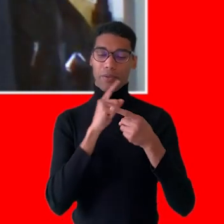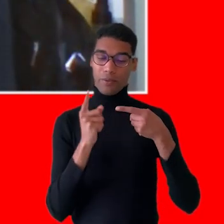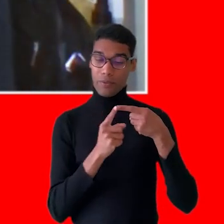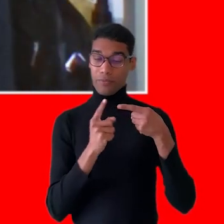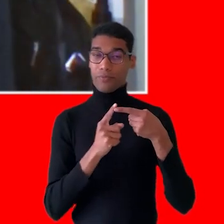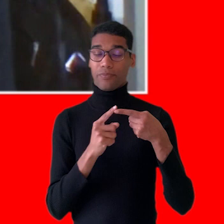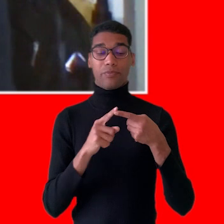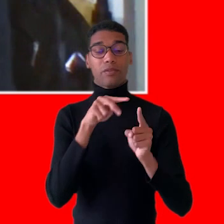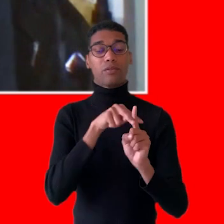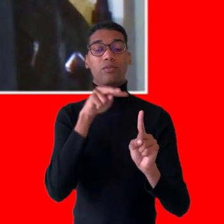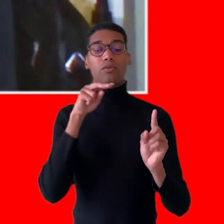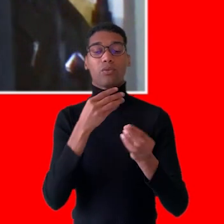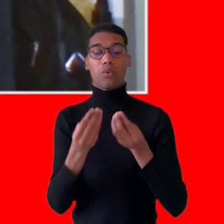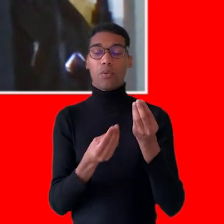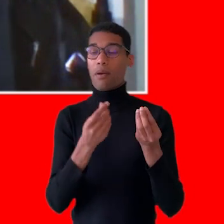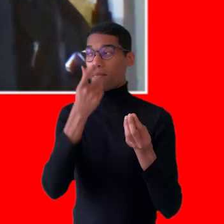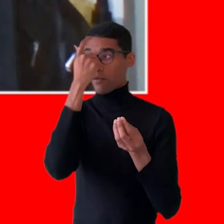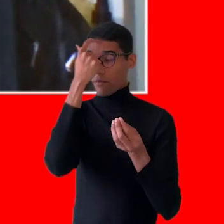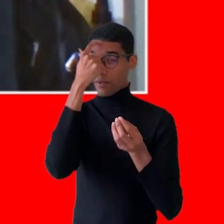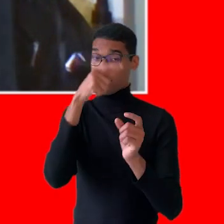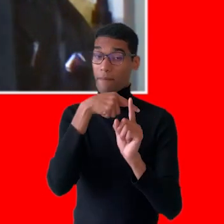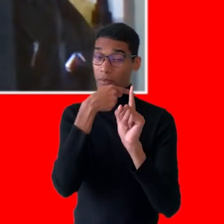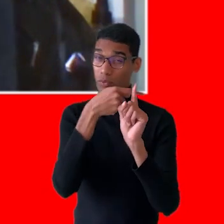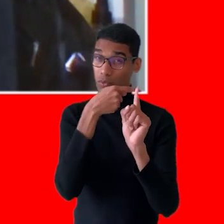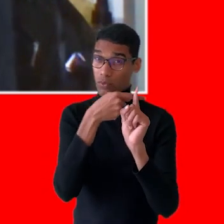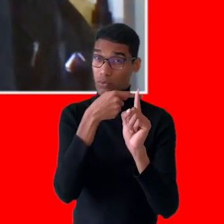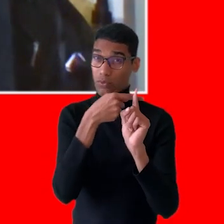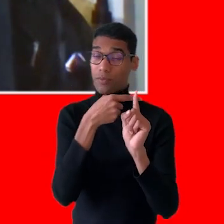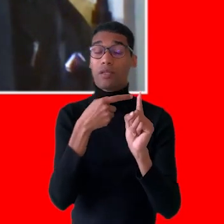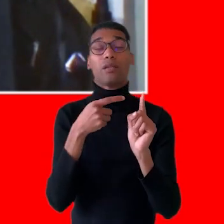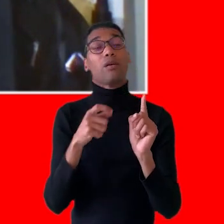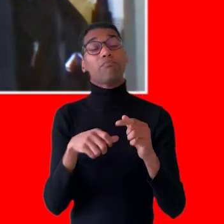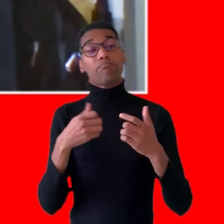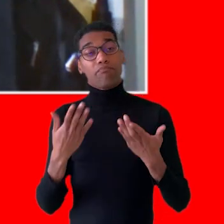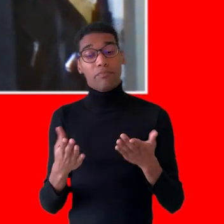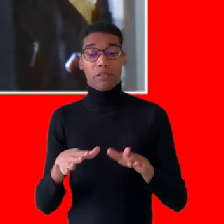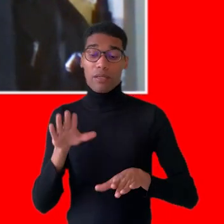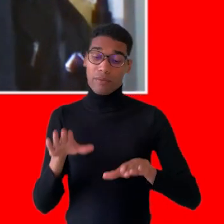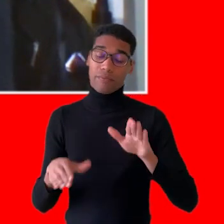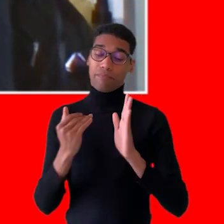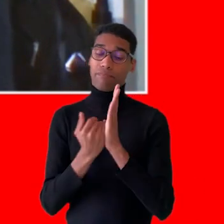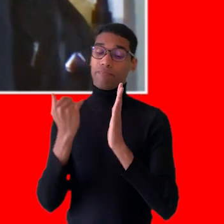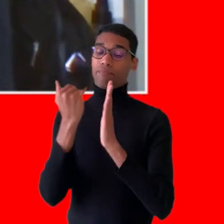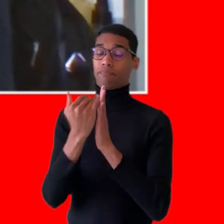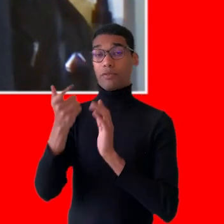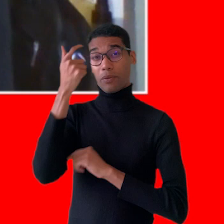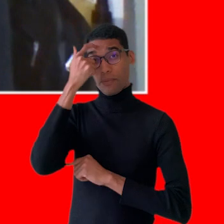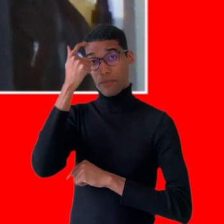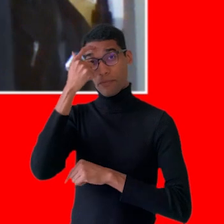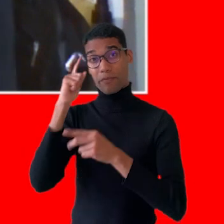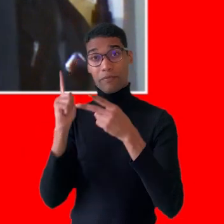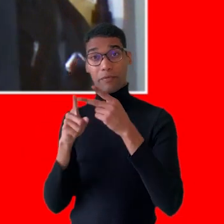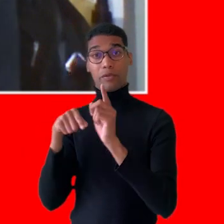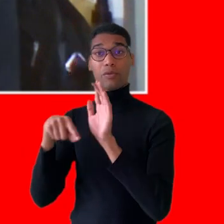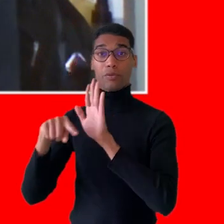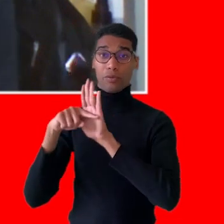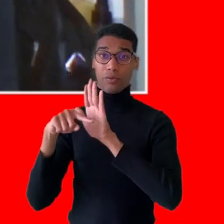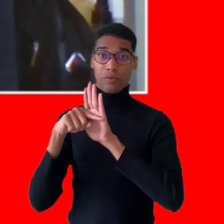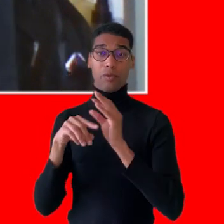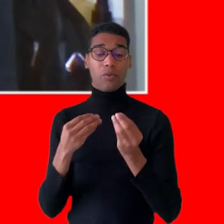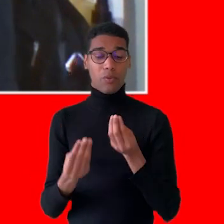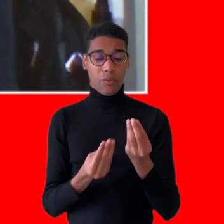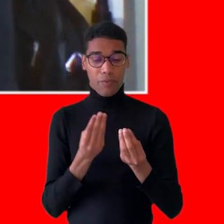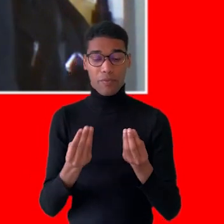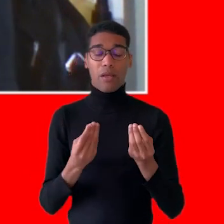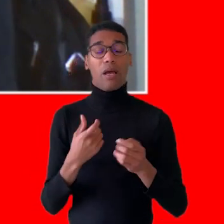visão excessivamente otimista e às vezes é uma visão excessivamente pessimista. A